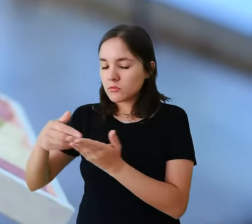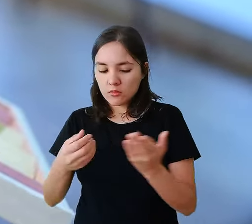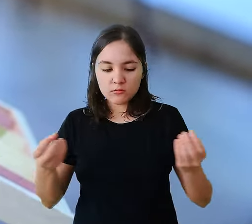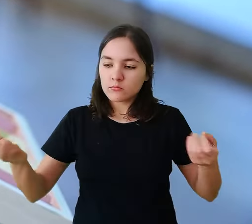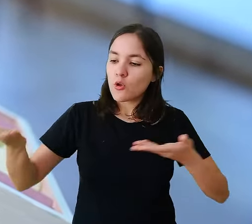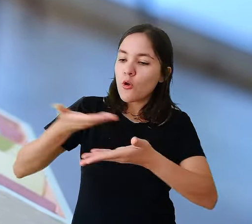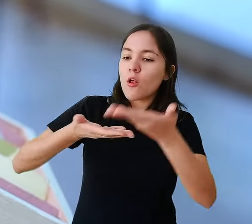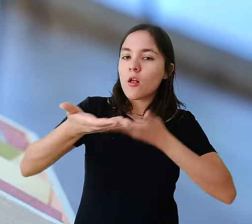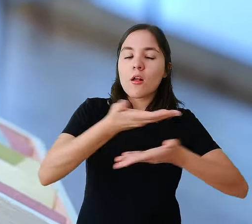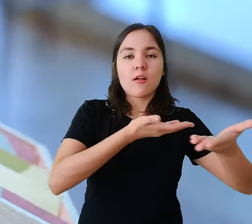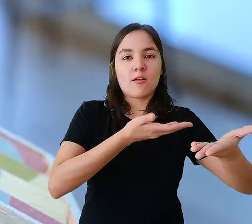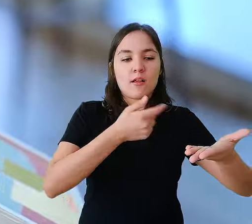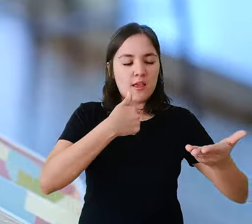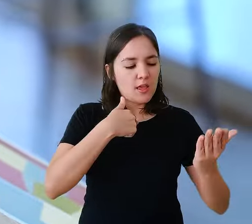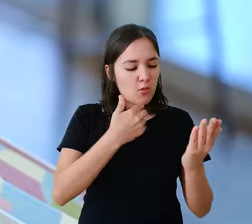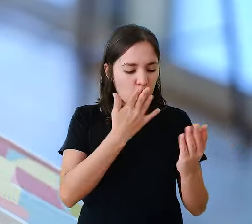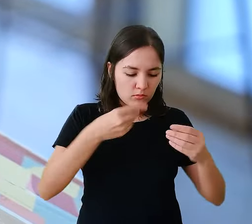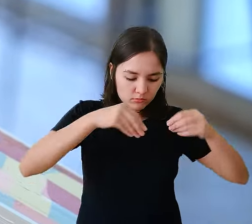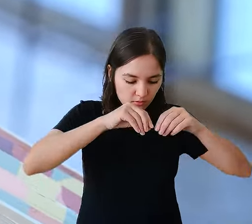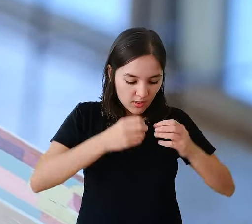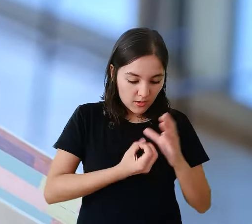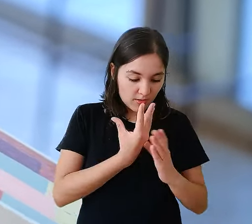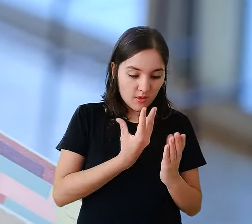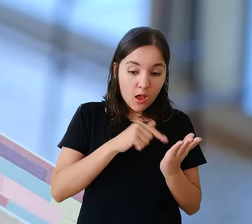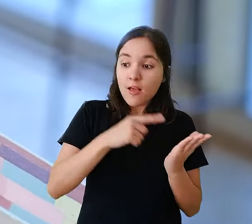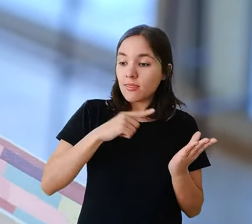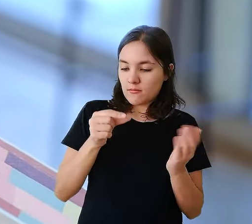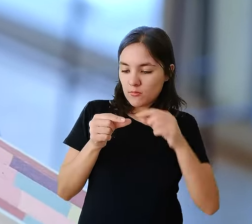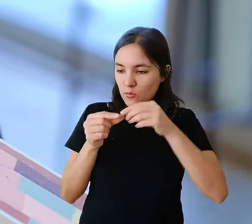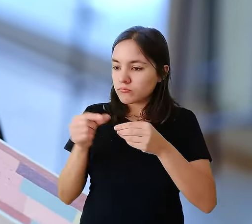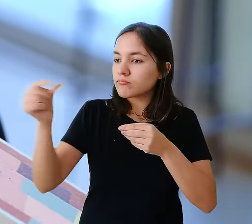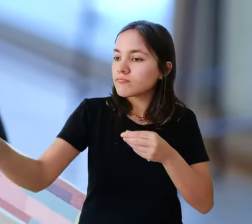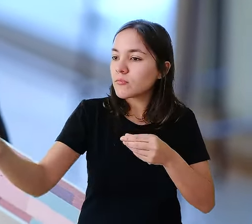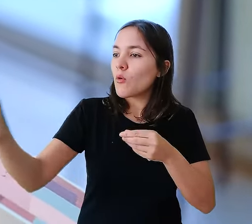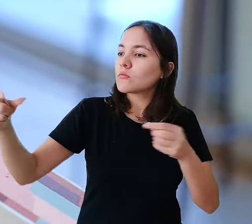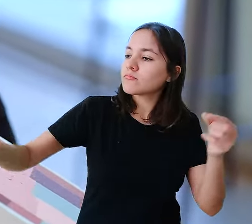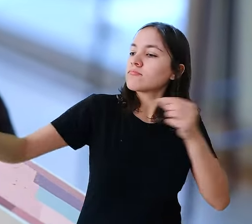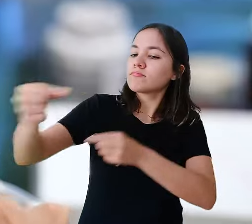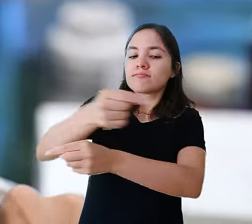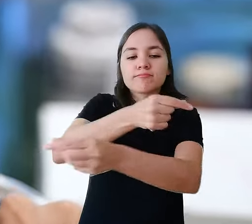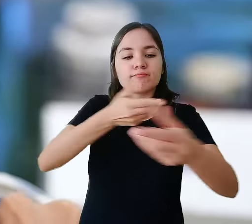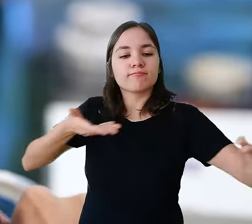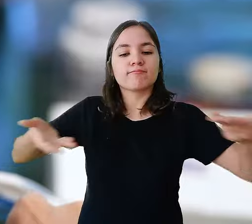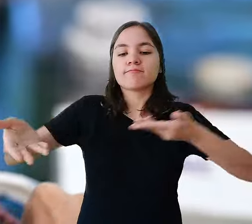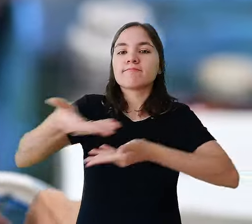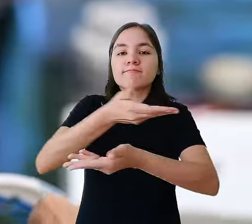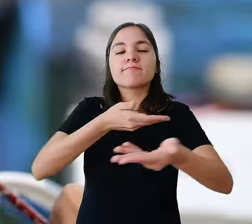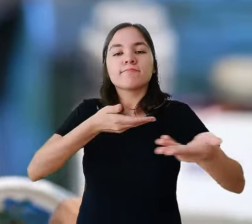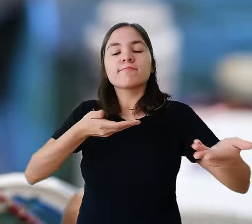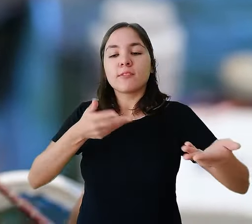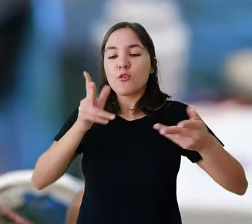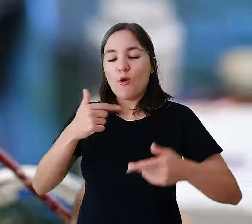cada participante ele vai criando uma cor e vai partilhando essa cor nessa roda, né? São pinturas que têm